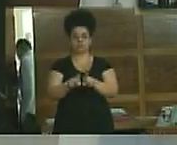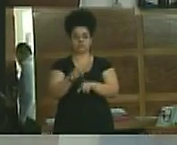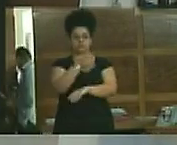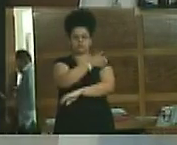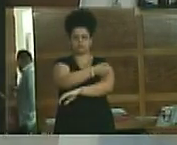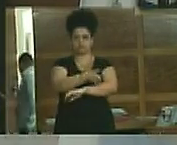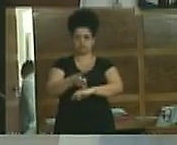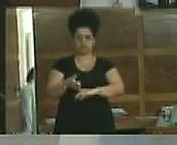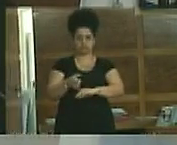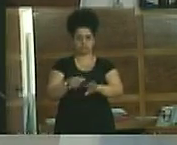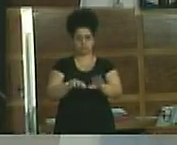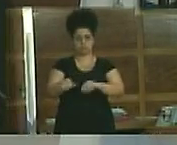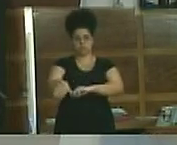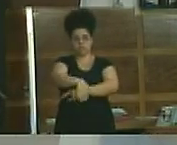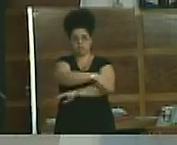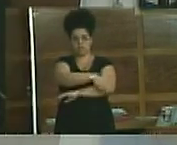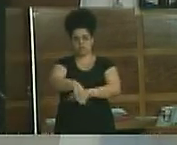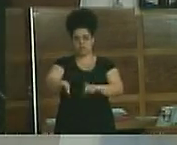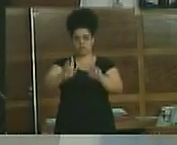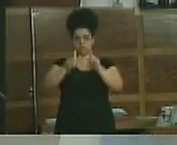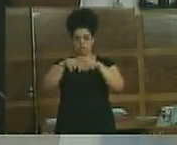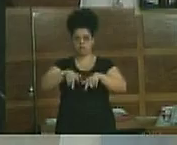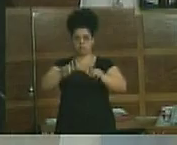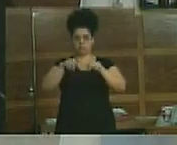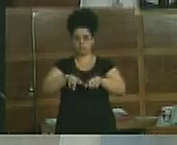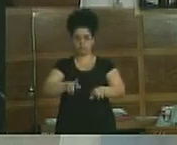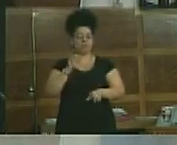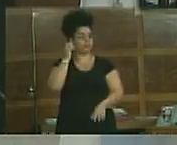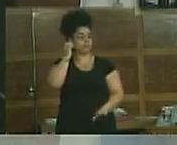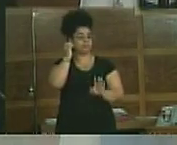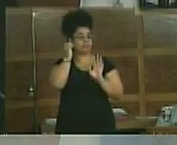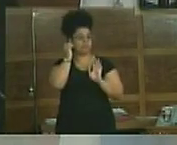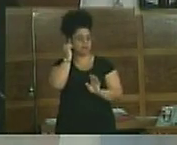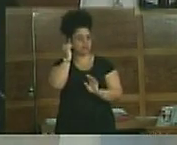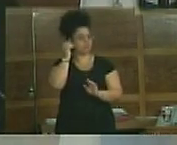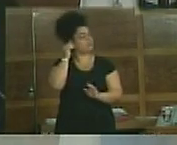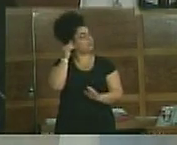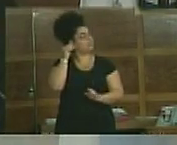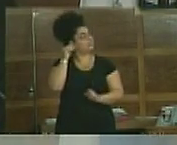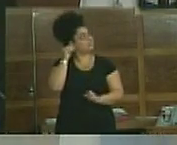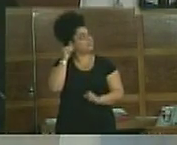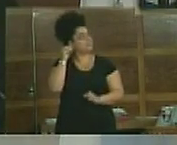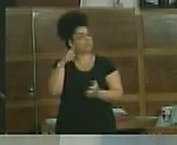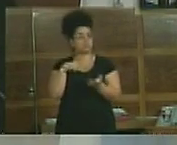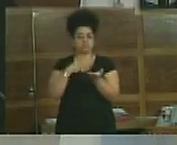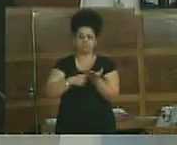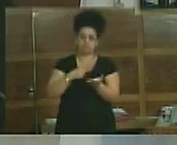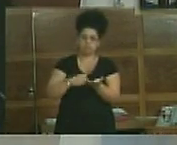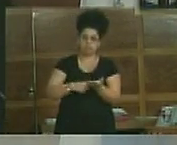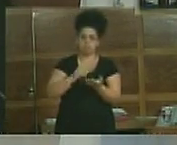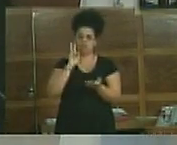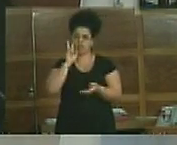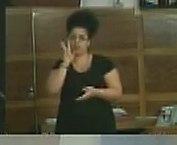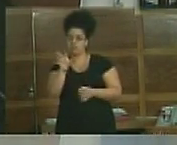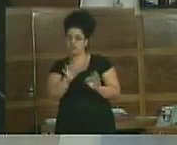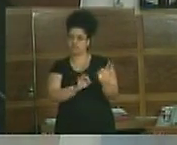pavimentação das ruas da Gamboinha. Só que, né, dentro do planejamento, dentro de toda